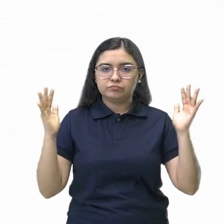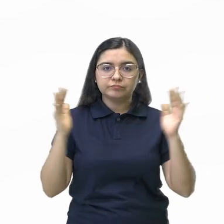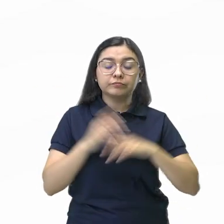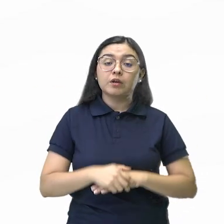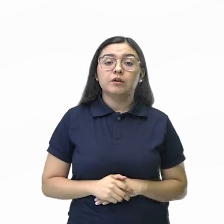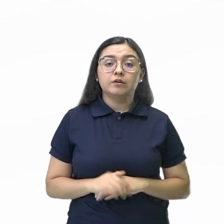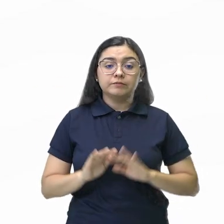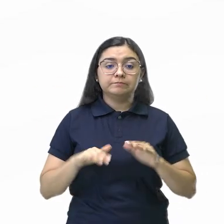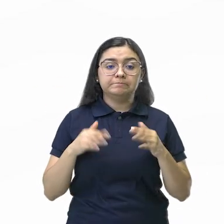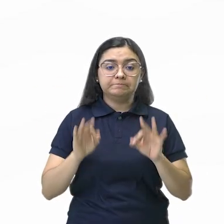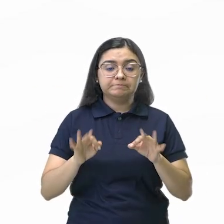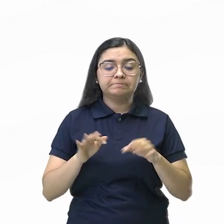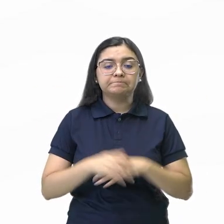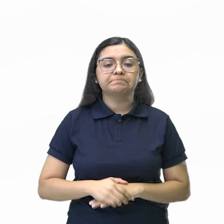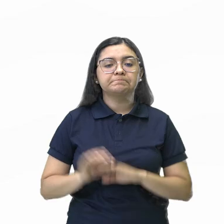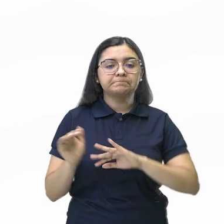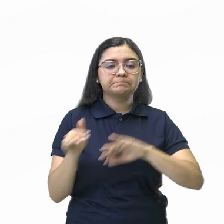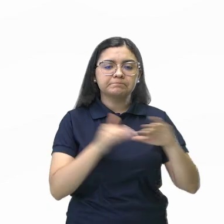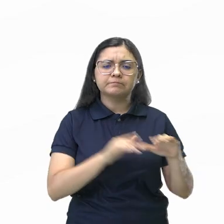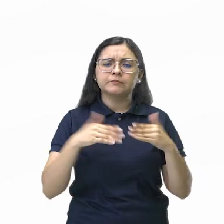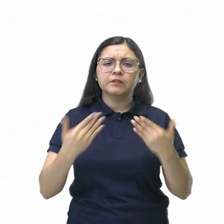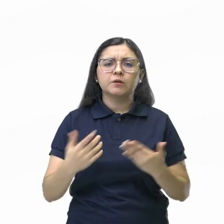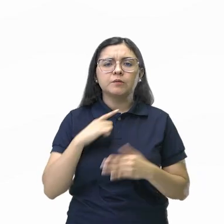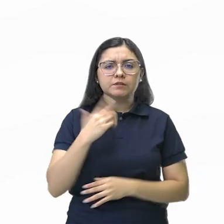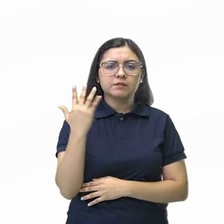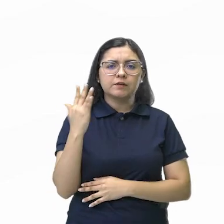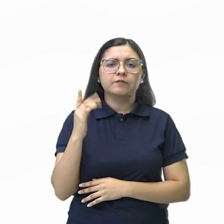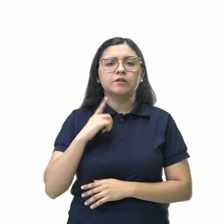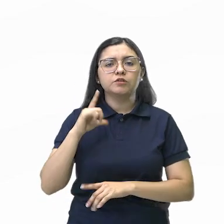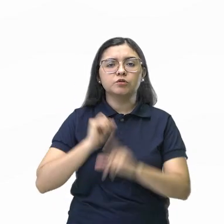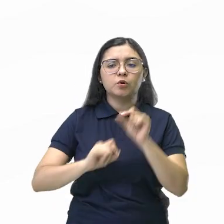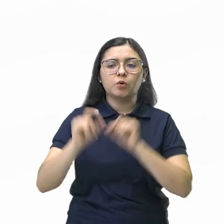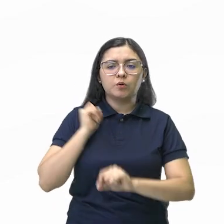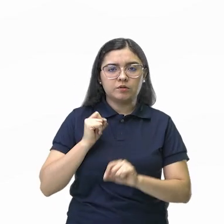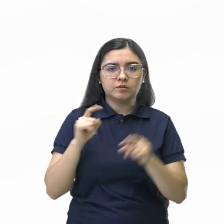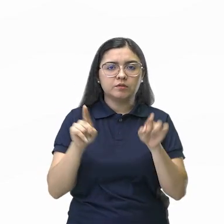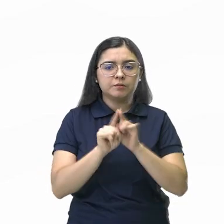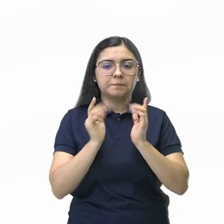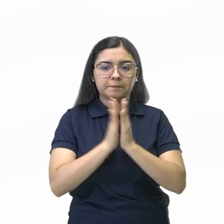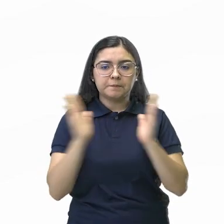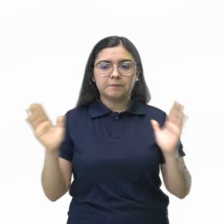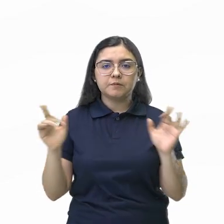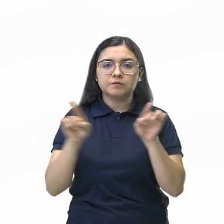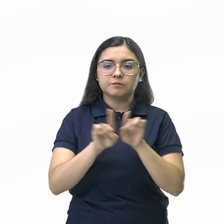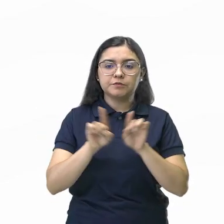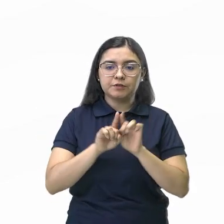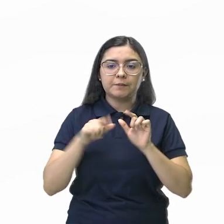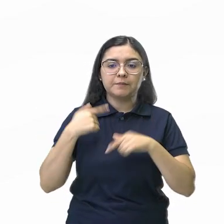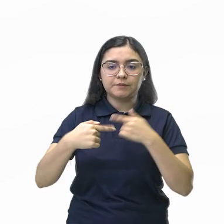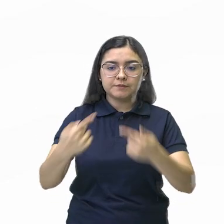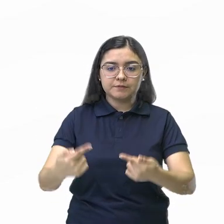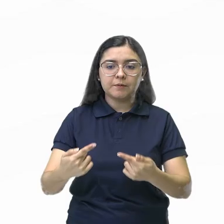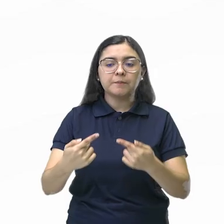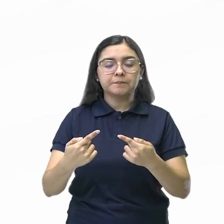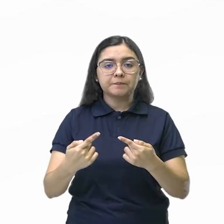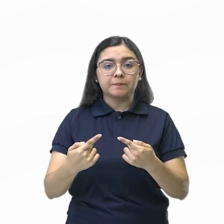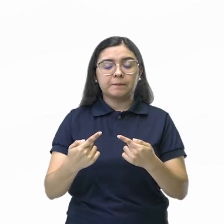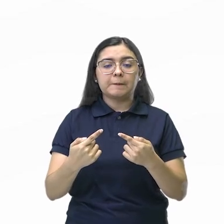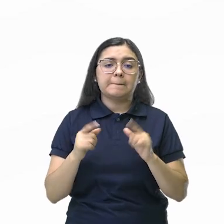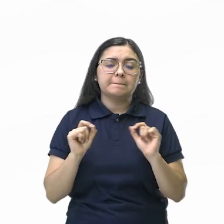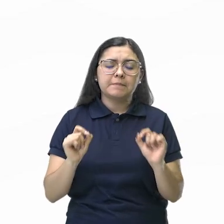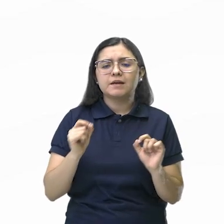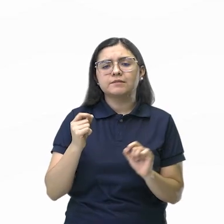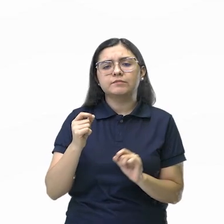Então, essas videiras, eles escolhiam através de processo de reprodução, mesmo